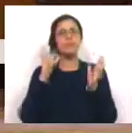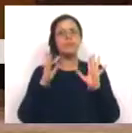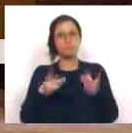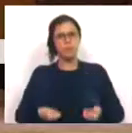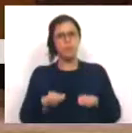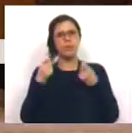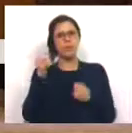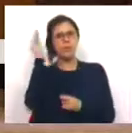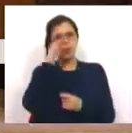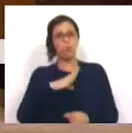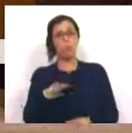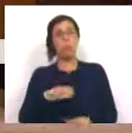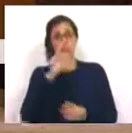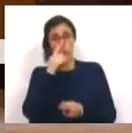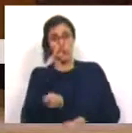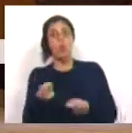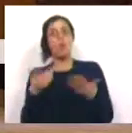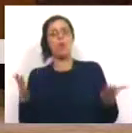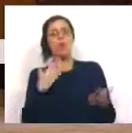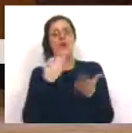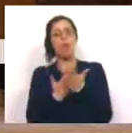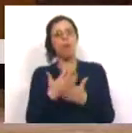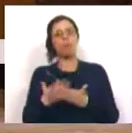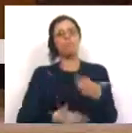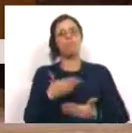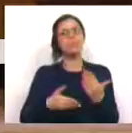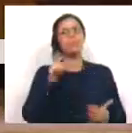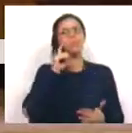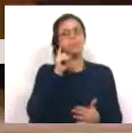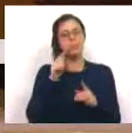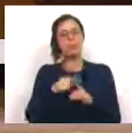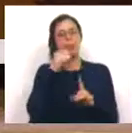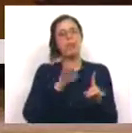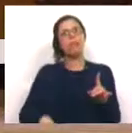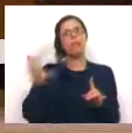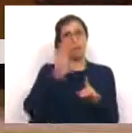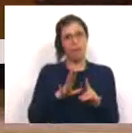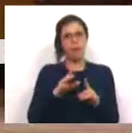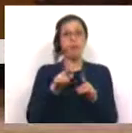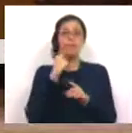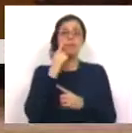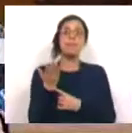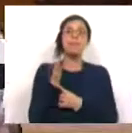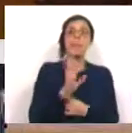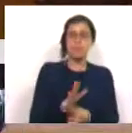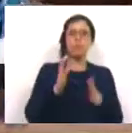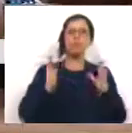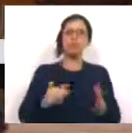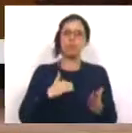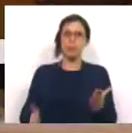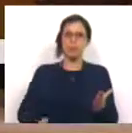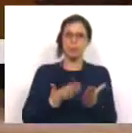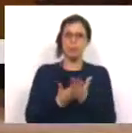de investir no interior e no mundo rural para gerar uma dinâmica que salvaguarde este território. A título de exemplo, já